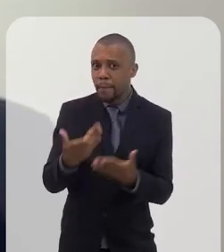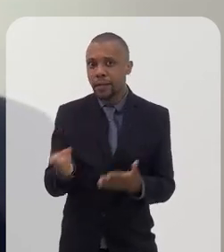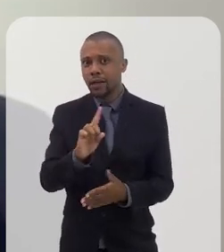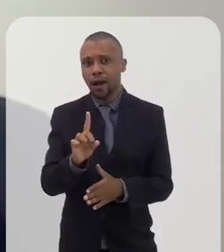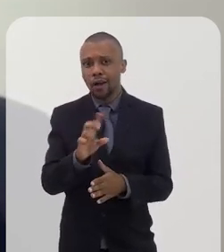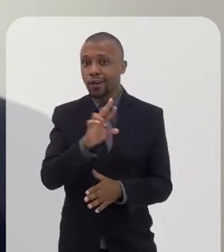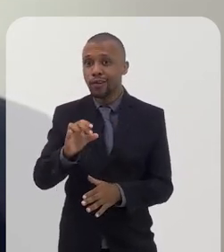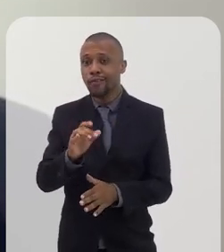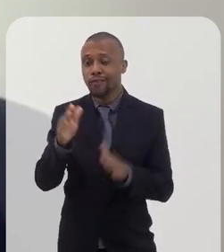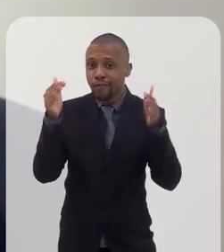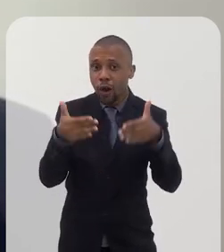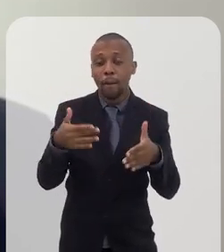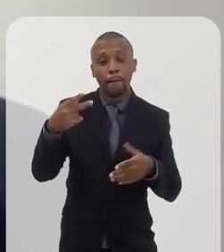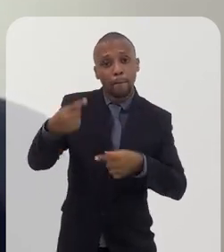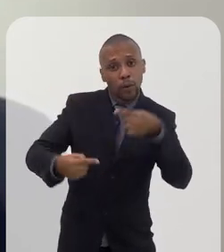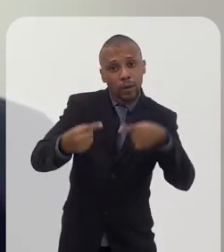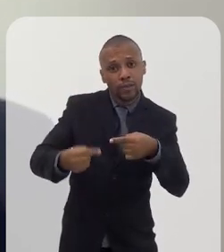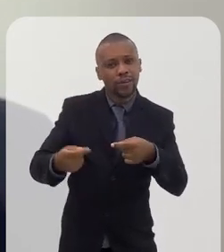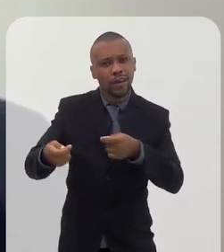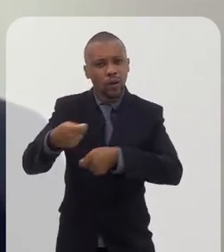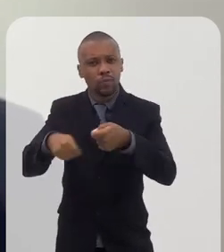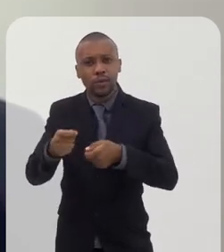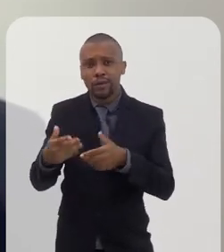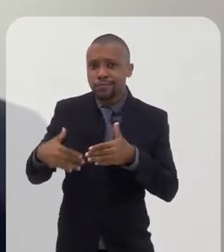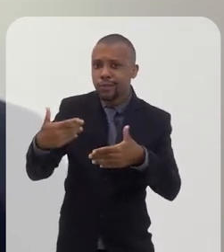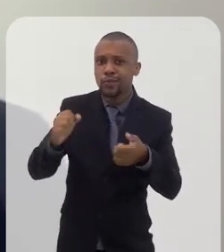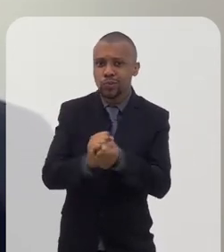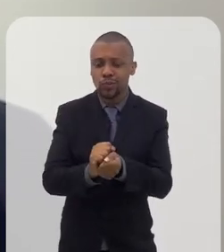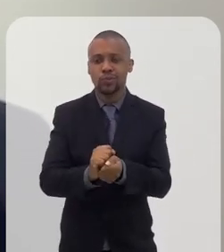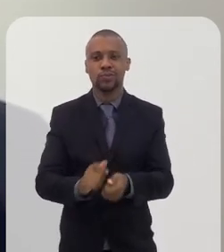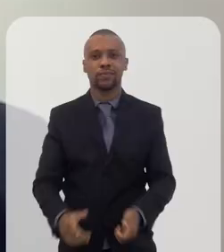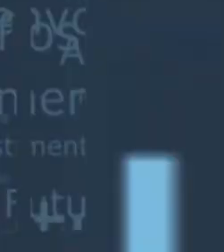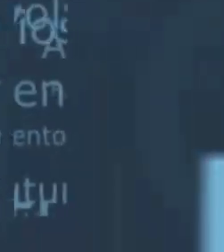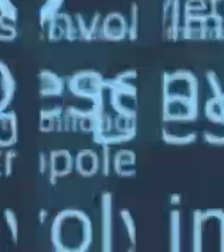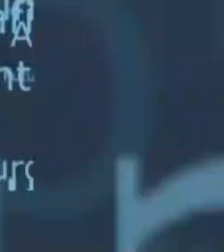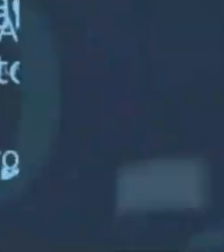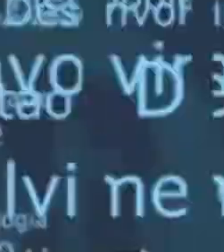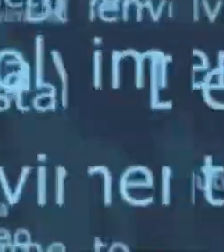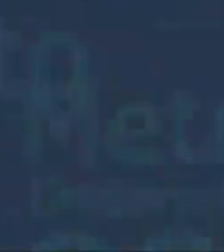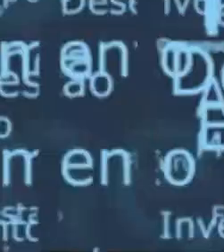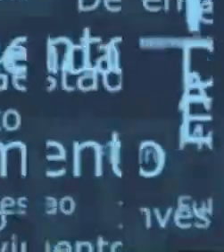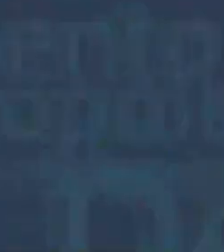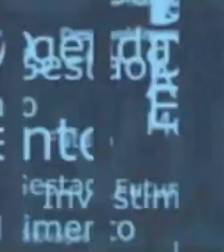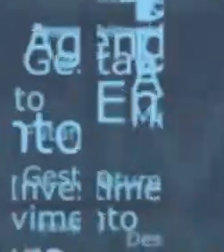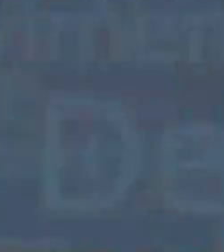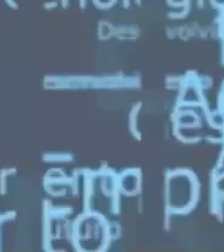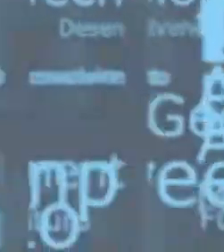sai daí. Rio em Foco, aqui política e economia caminham juntas.